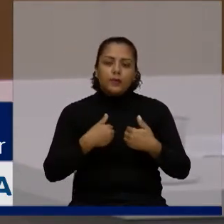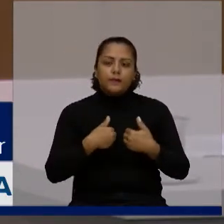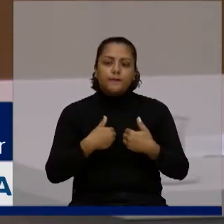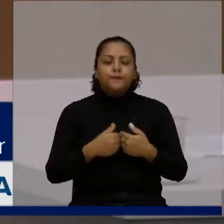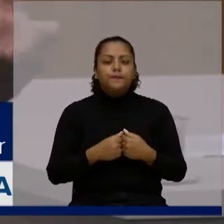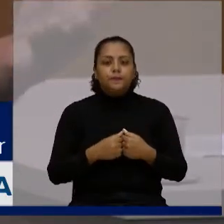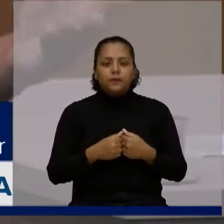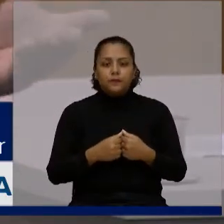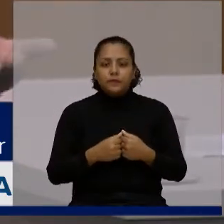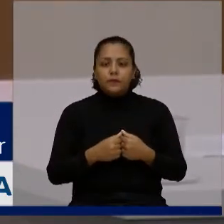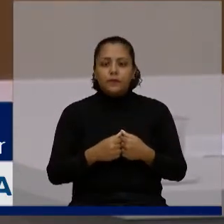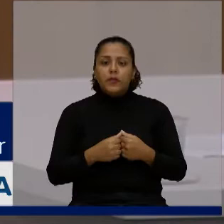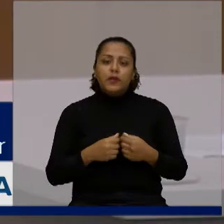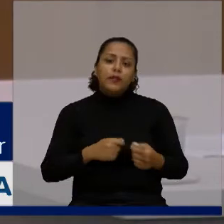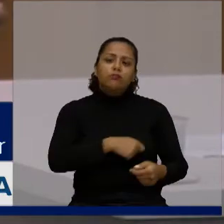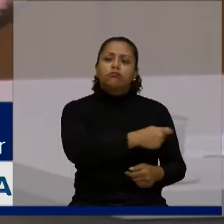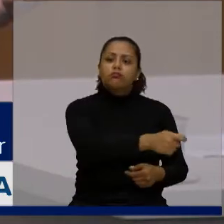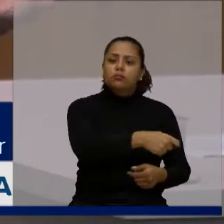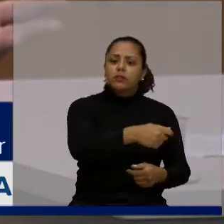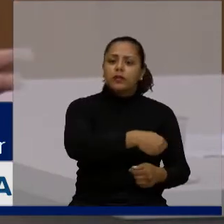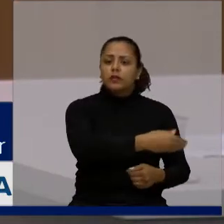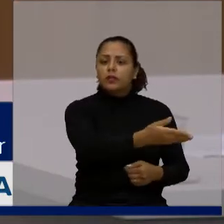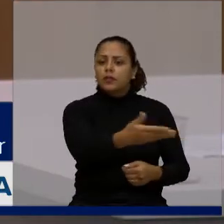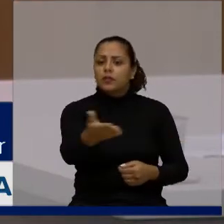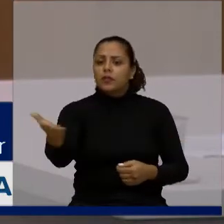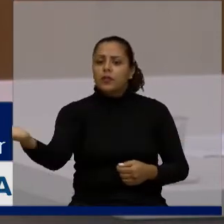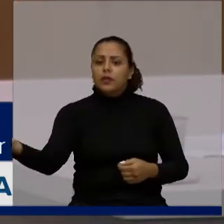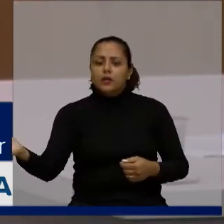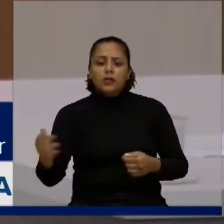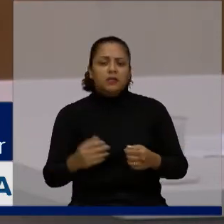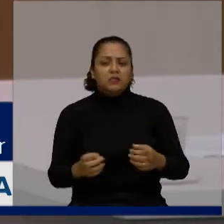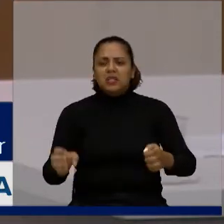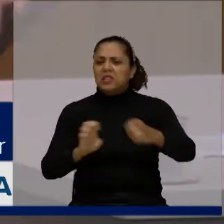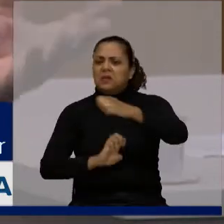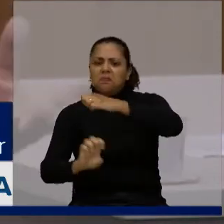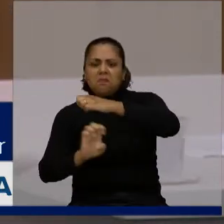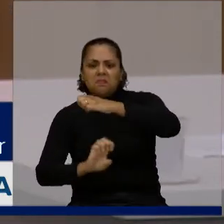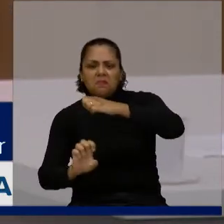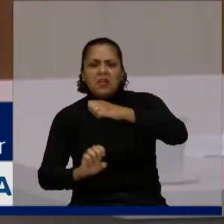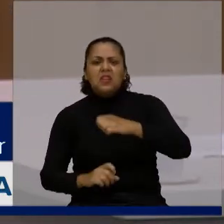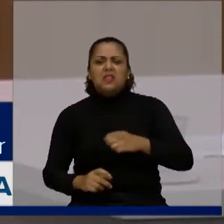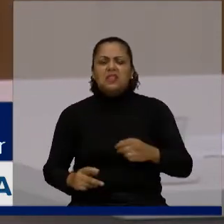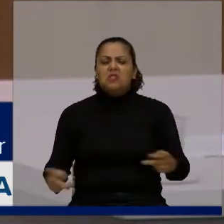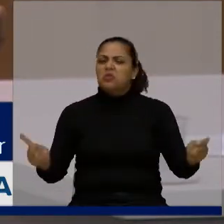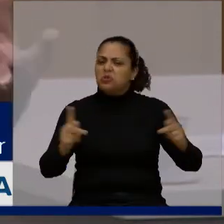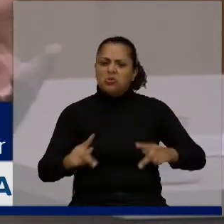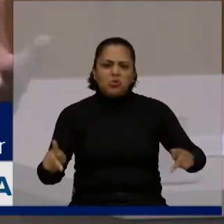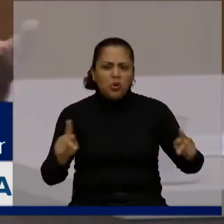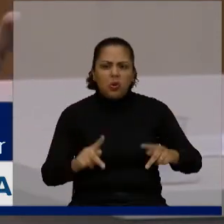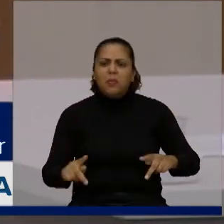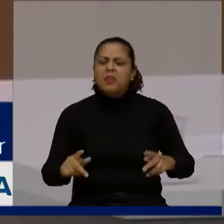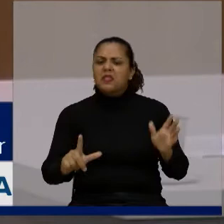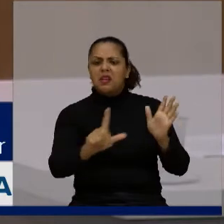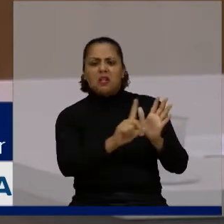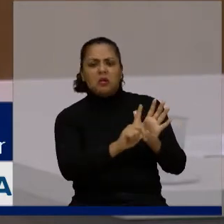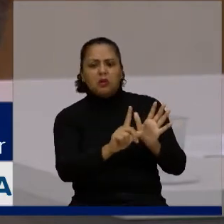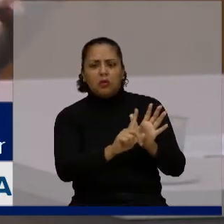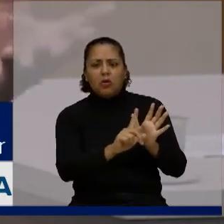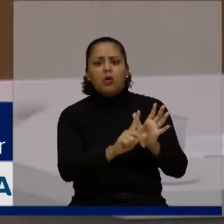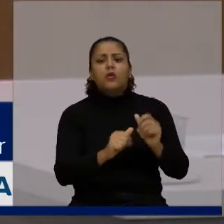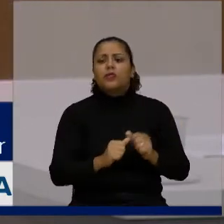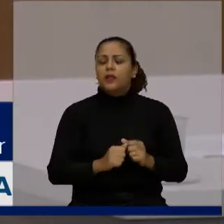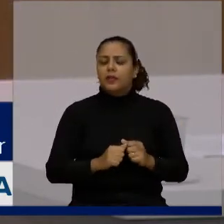sendo distribuído em todos os comércios, indústrias, empresas, shoppings, locais onde tem realmente